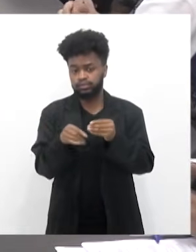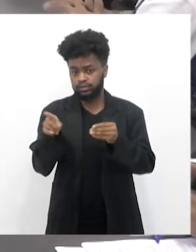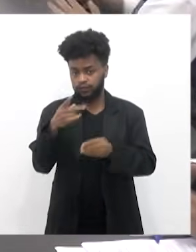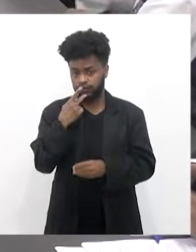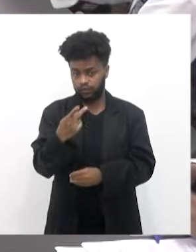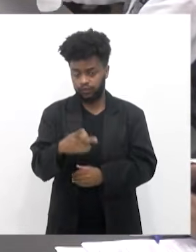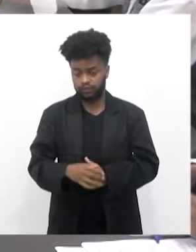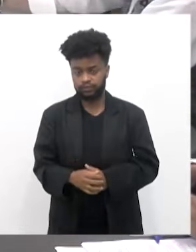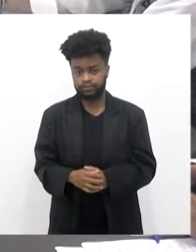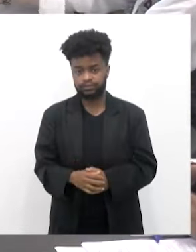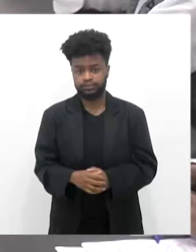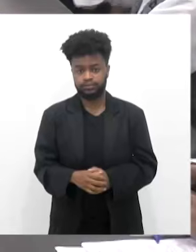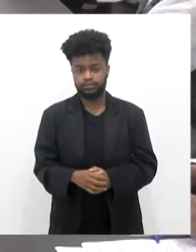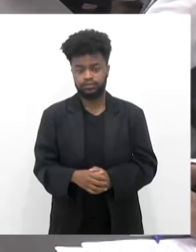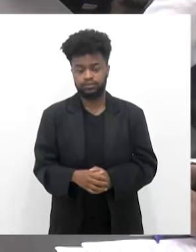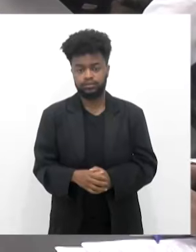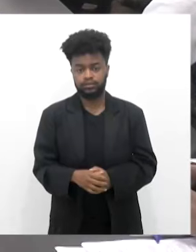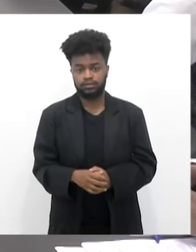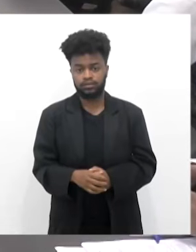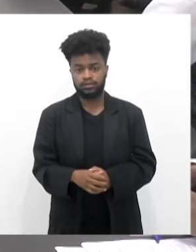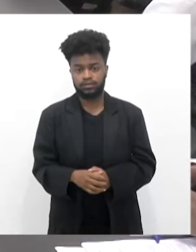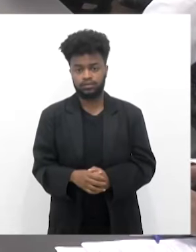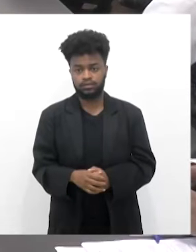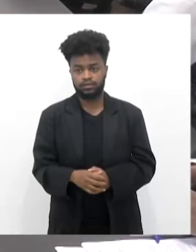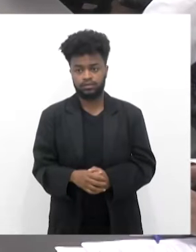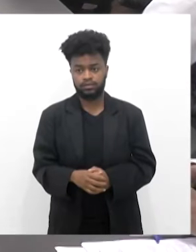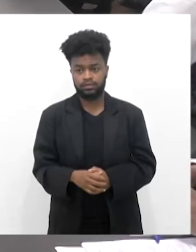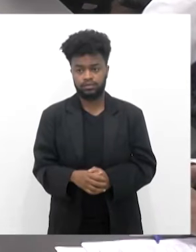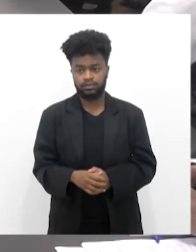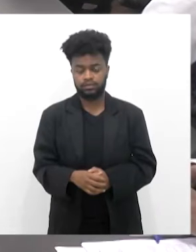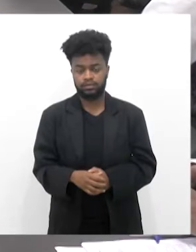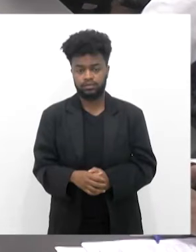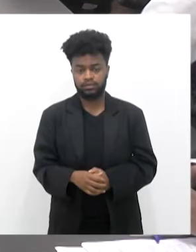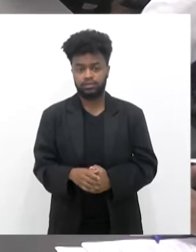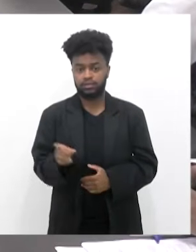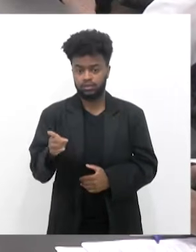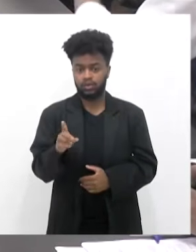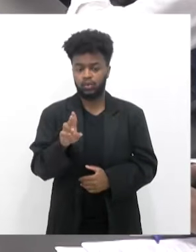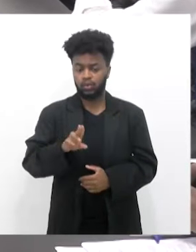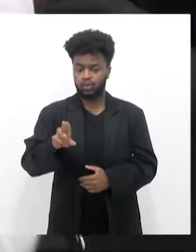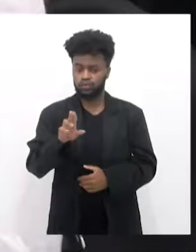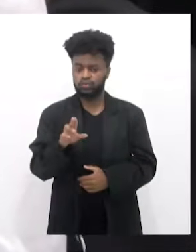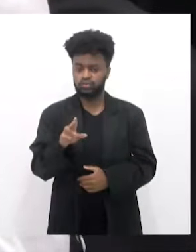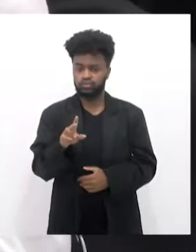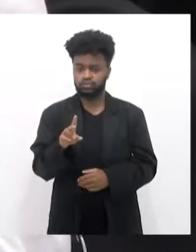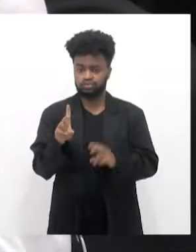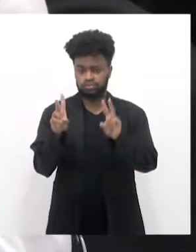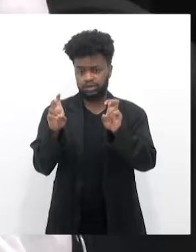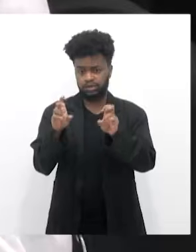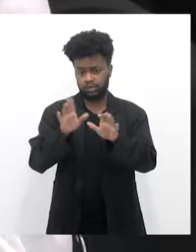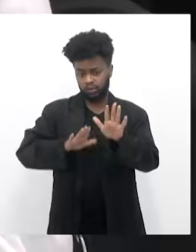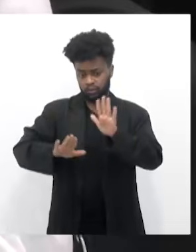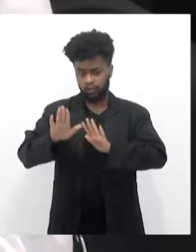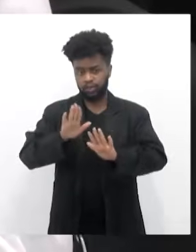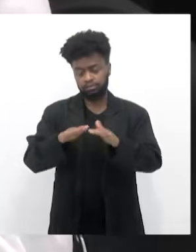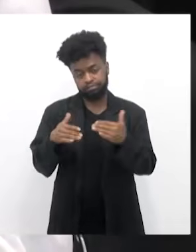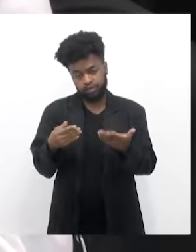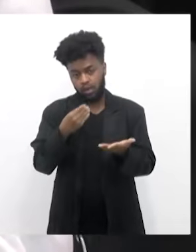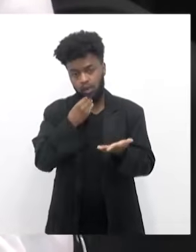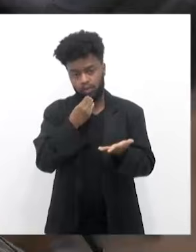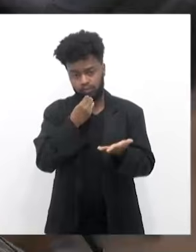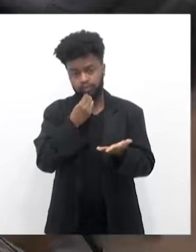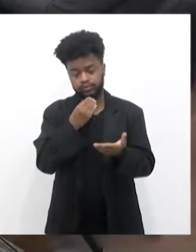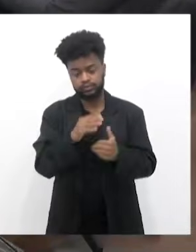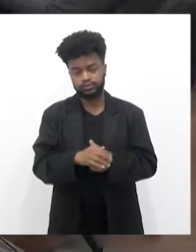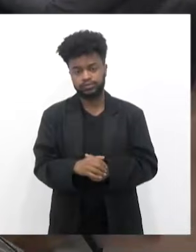Excelência, Vossa Excelência se valeu do princípio da cautela. O princípio da cautela, óbvio, é